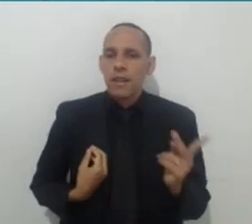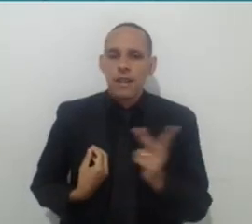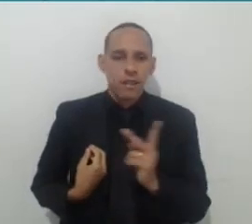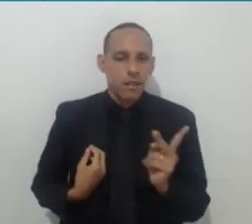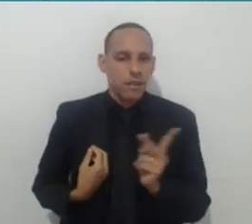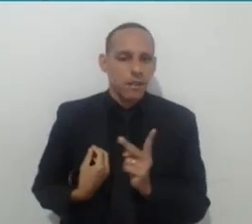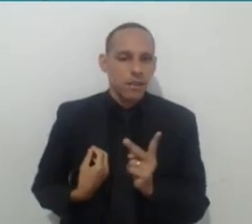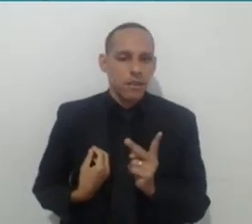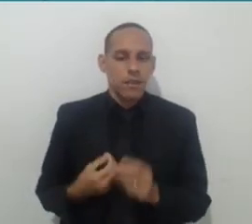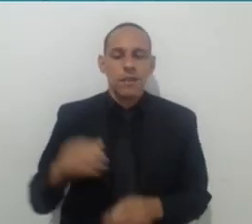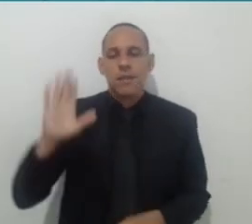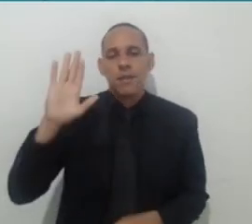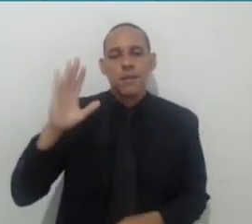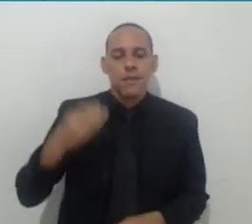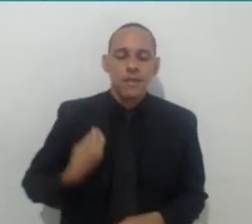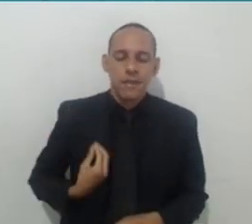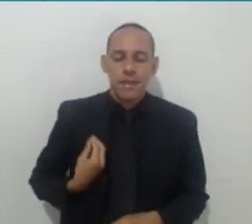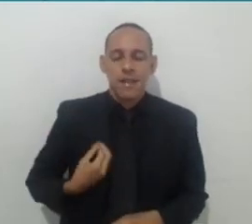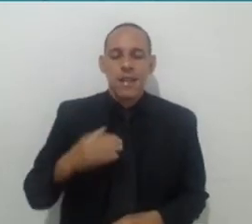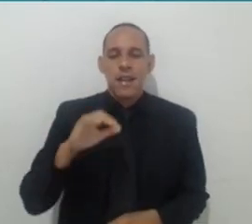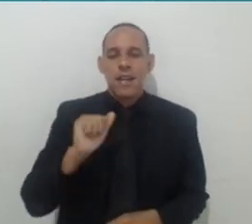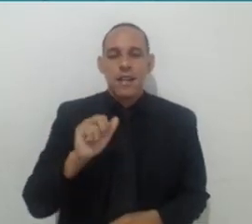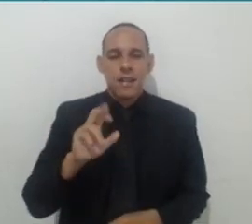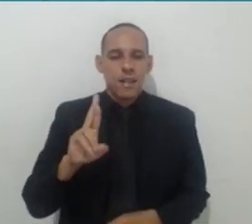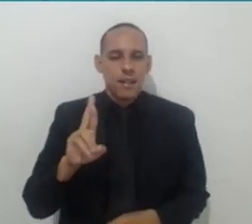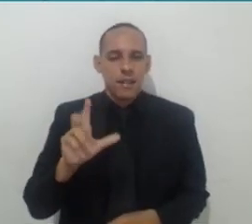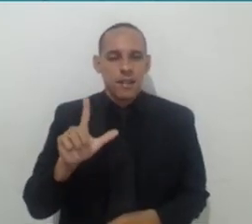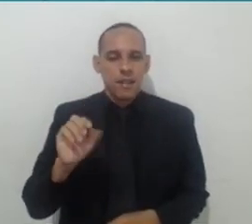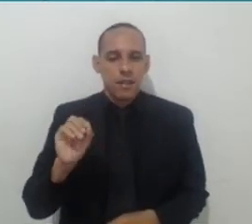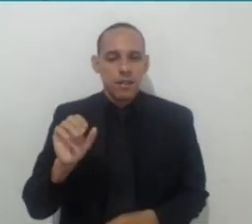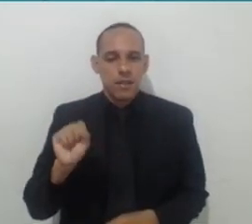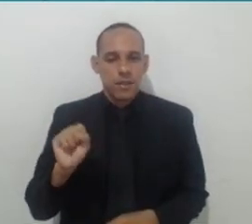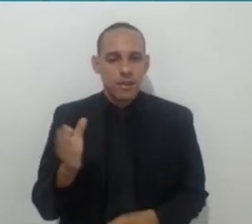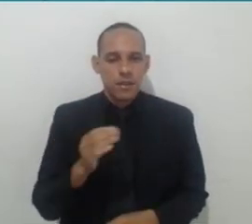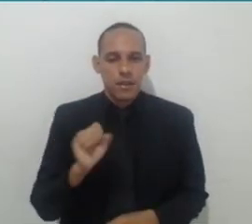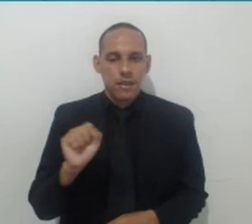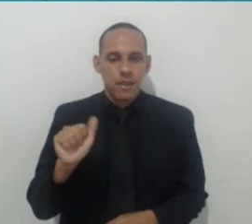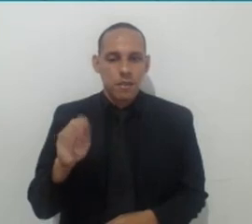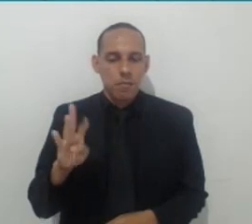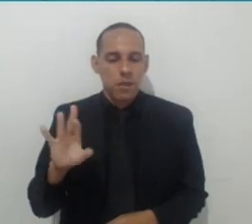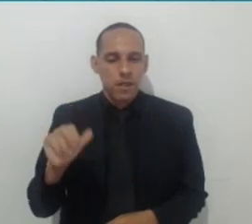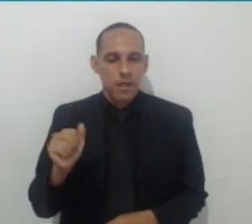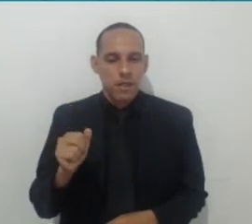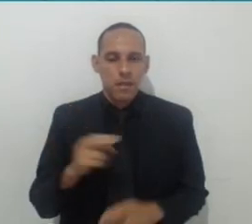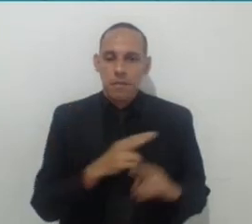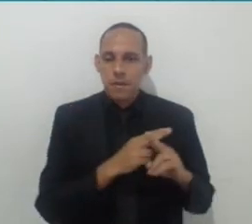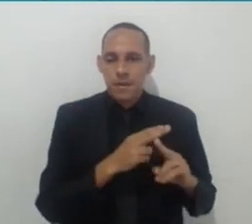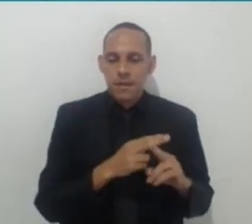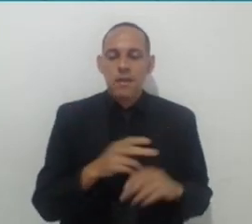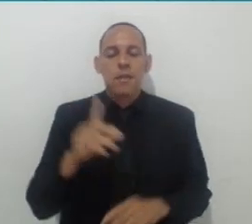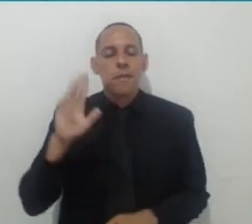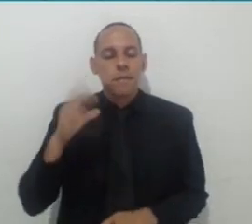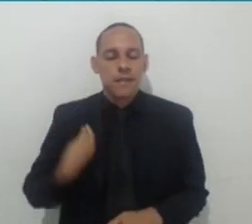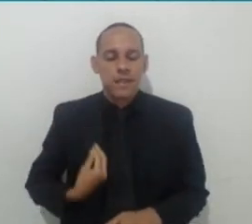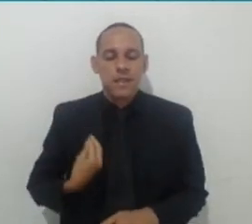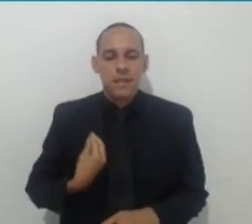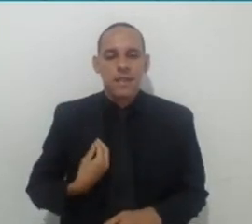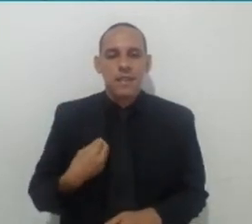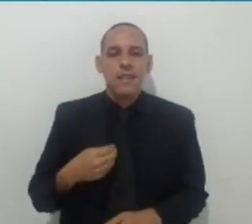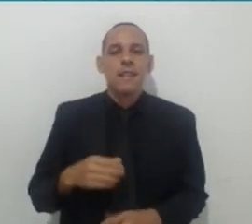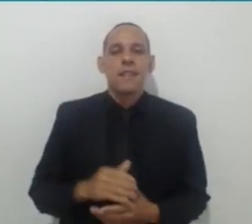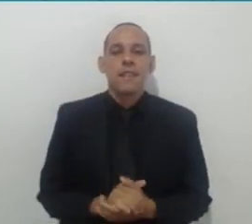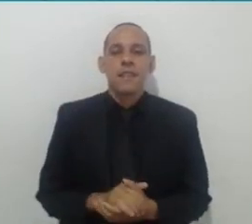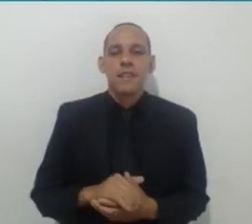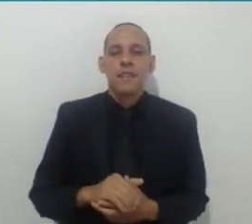É, presente, Carlos Eduardo Leite Savoia, pela Caixa. Presente, presente, doutora. Juan Diego de Leon,